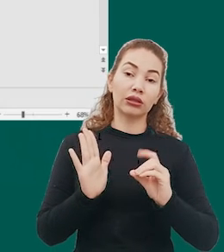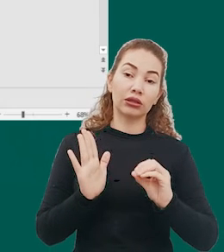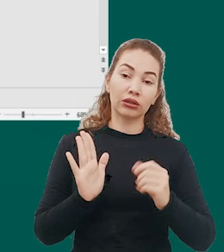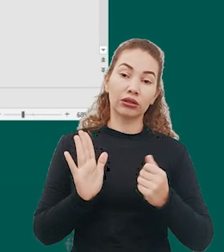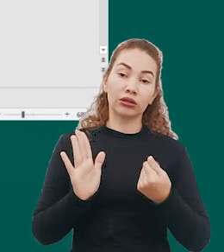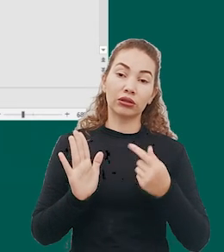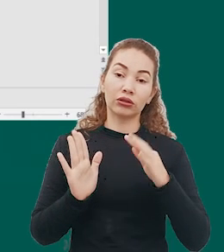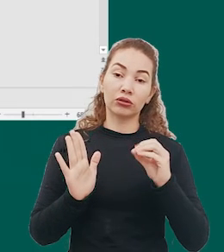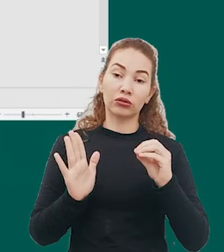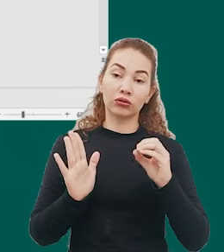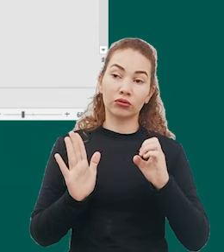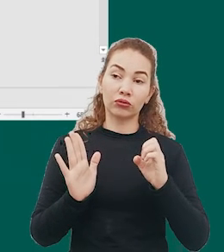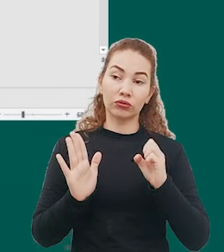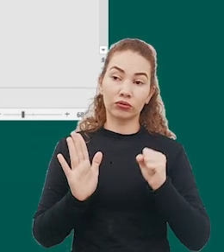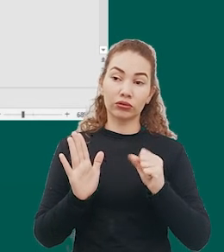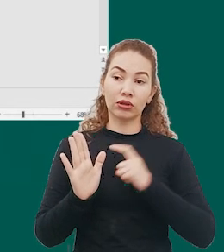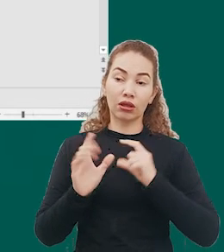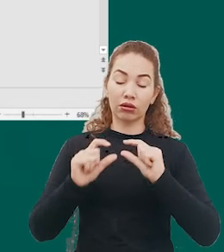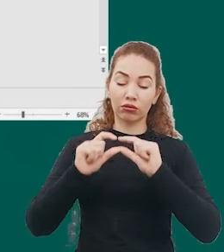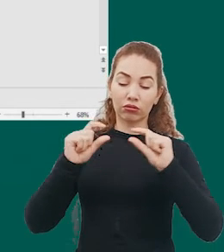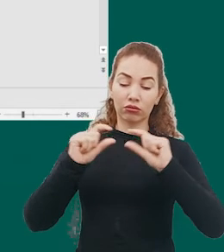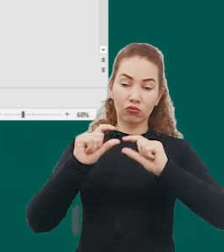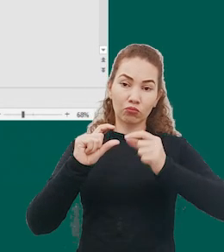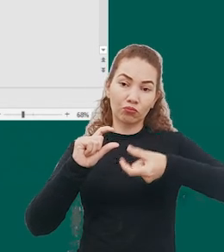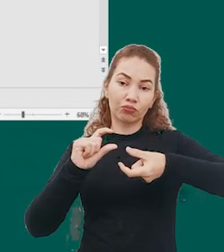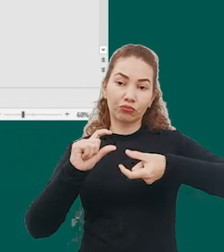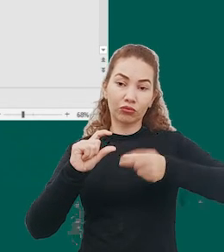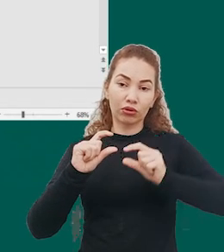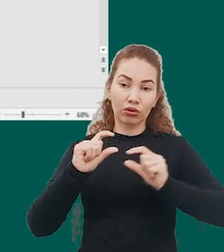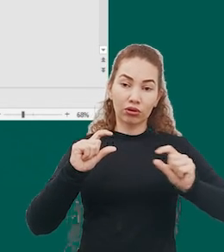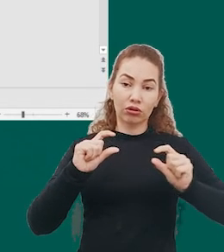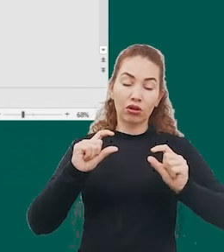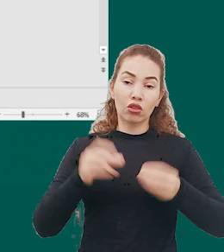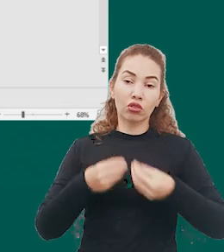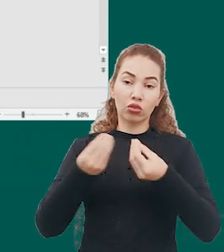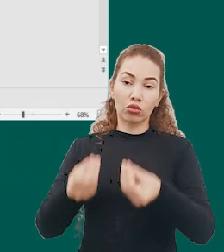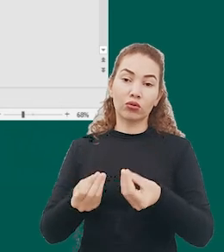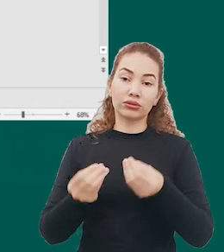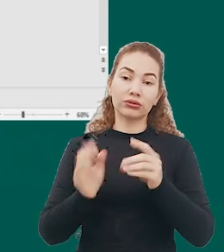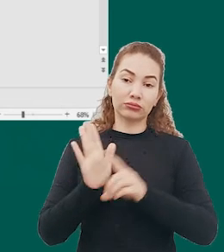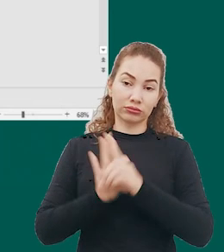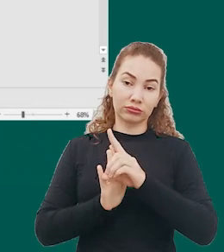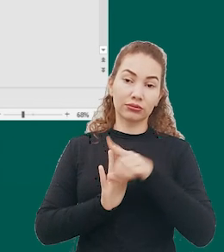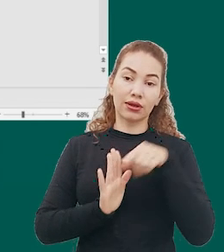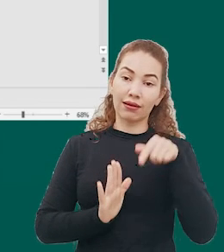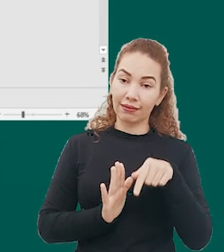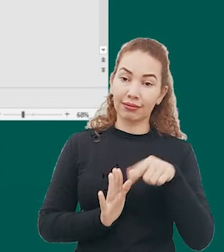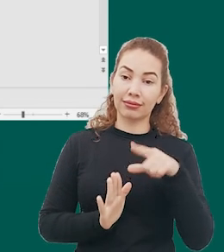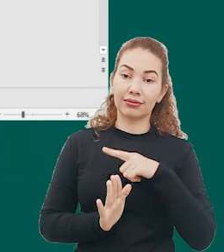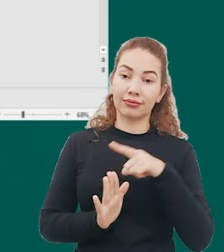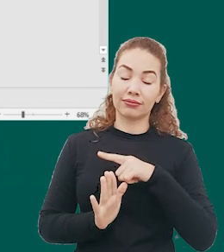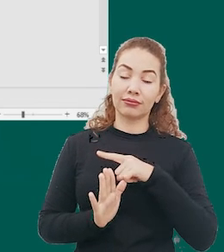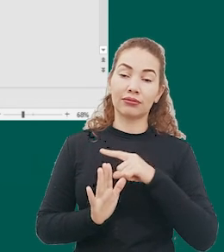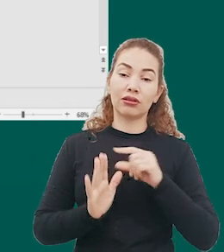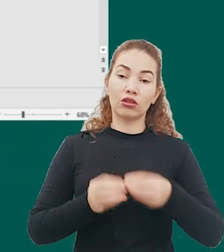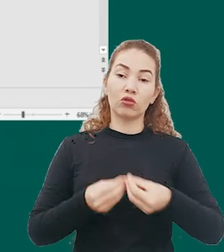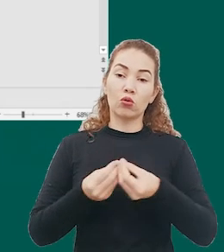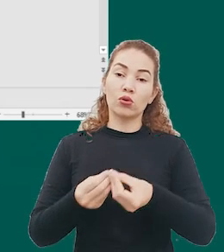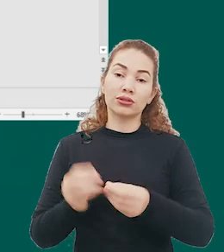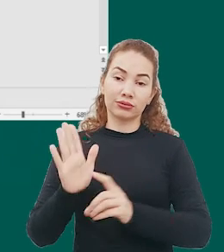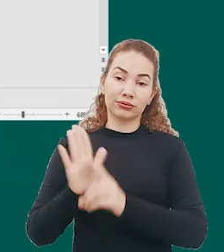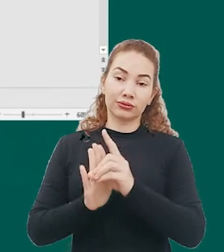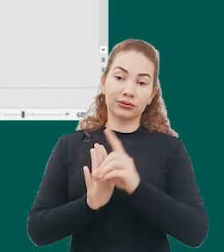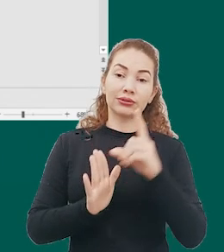tem um flagzinho que é doação na declaração. Ali nessa doação na declaração, eu tenho